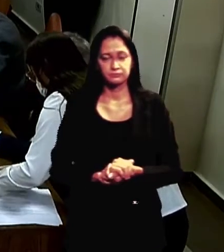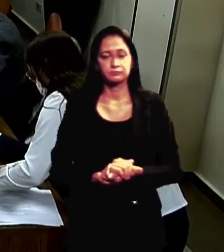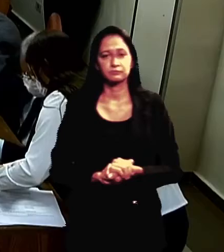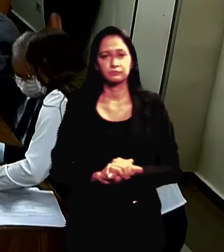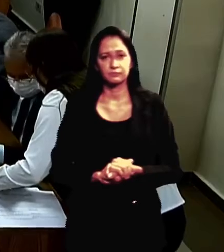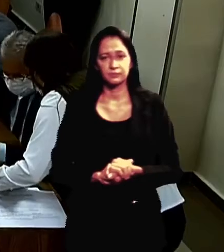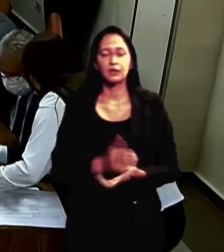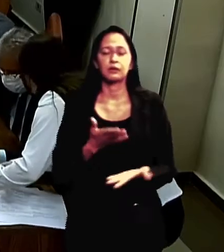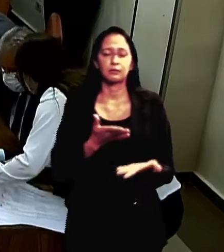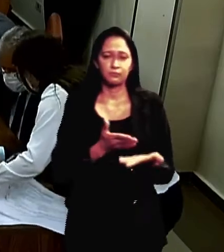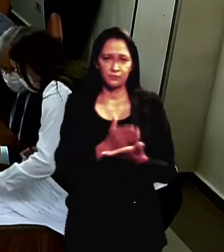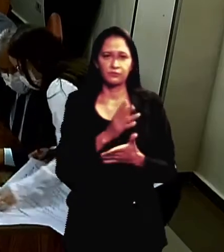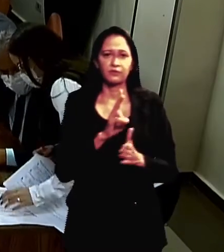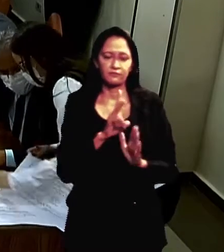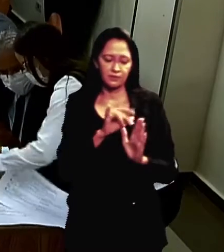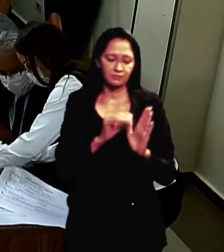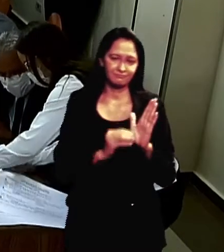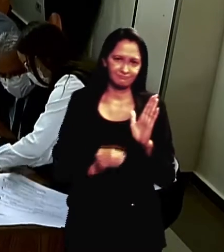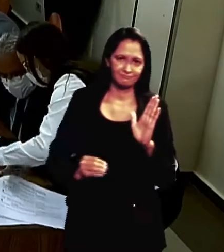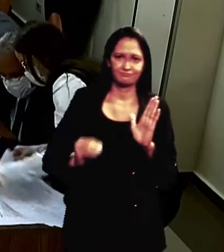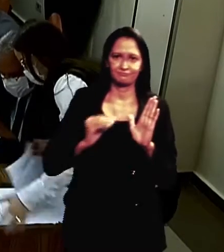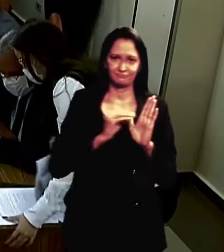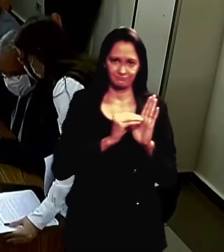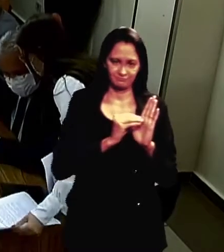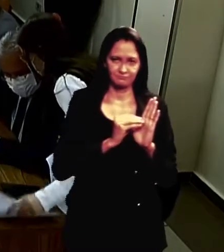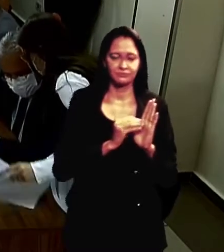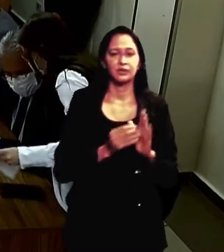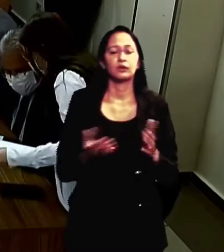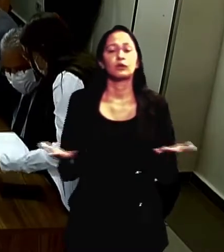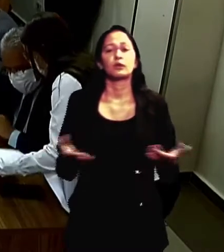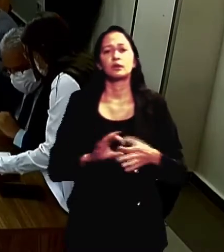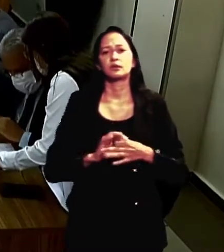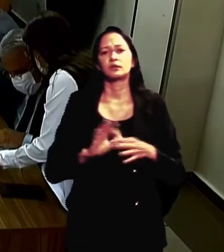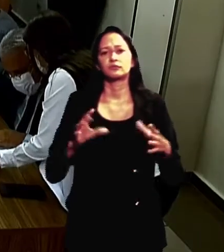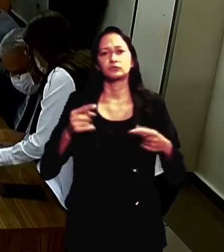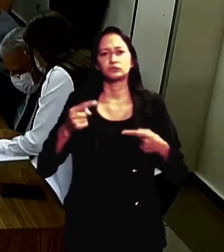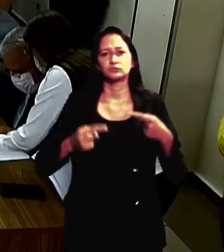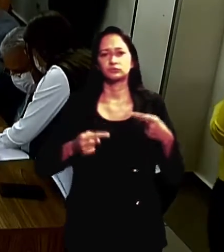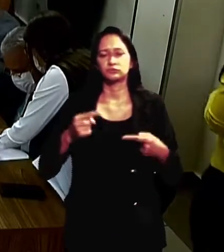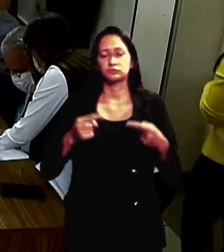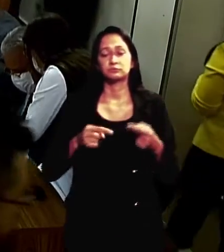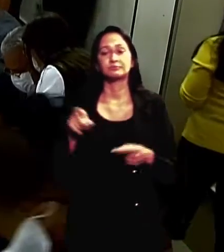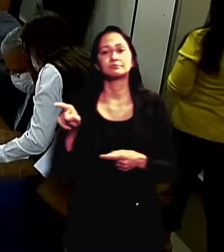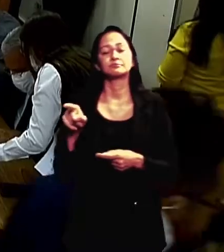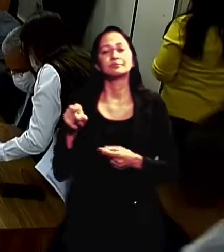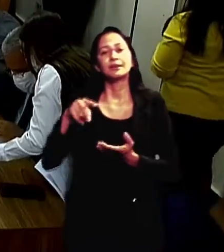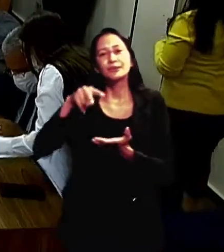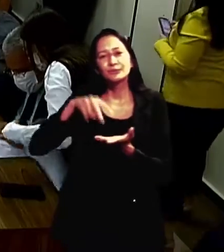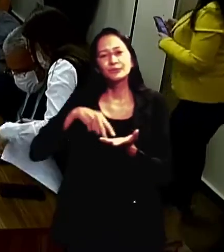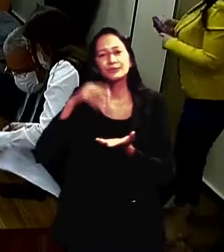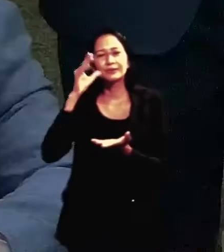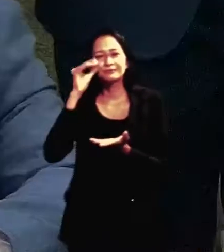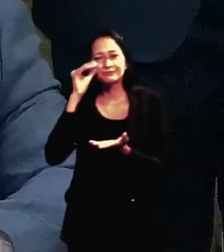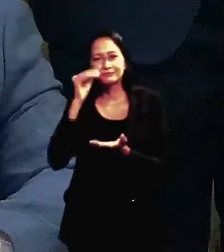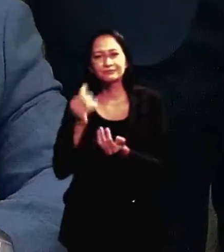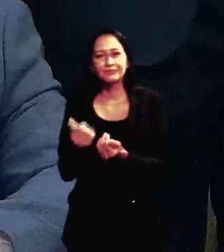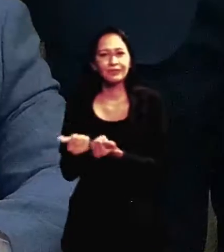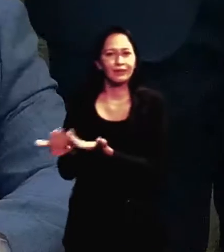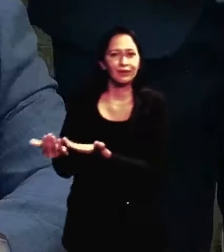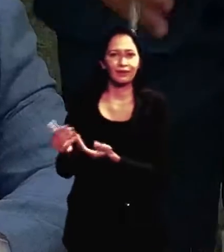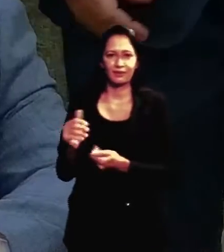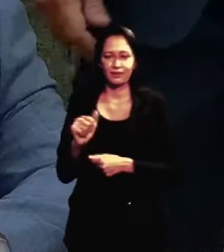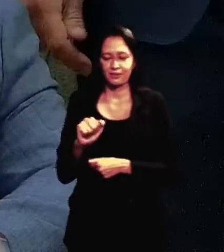de inversão aprovado. O projeto está em discussão. Pedido de vistas do vereador Pedro Azulão